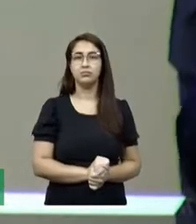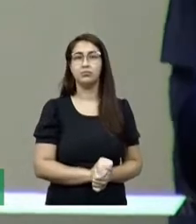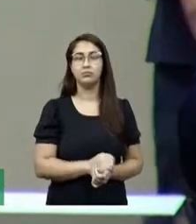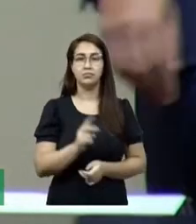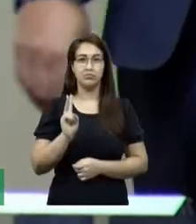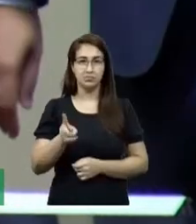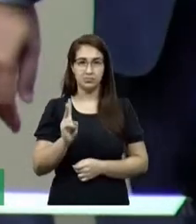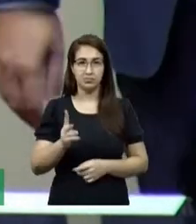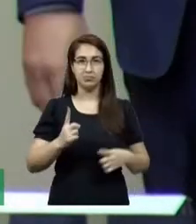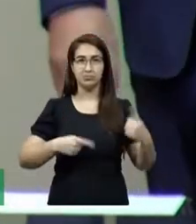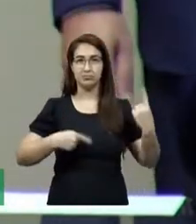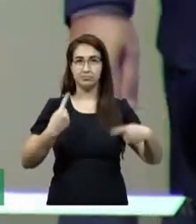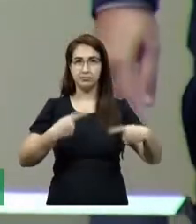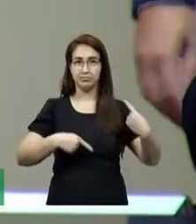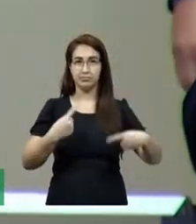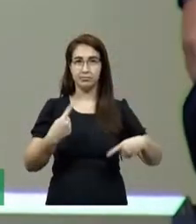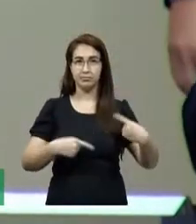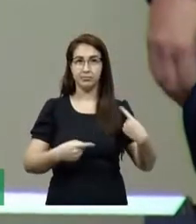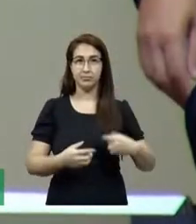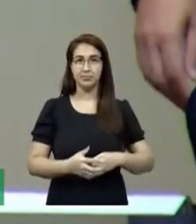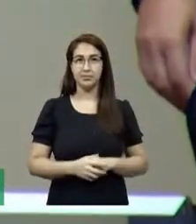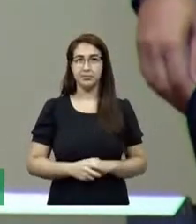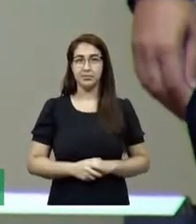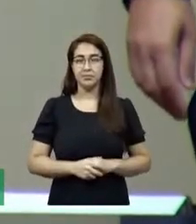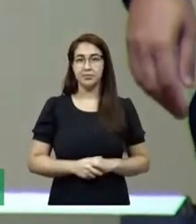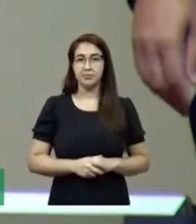Continua em discussão.